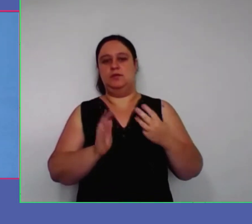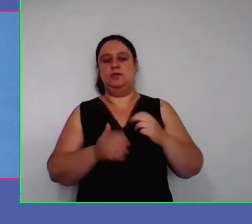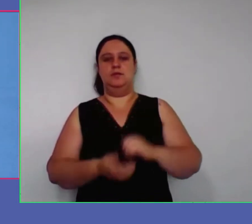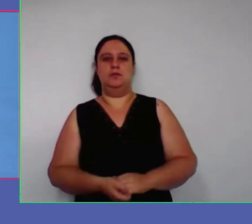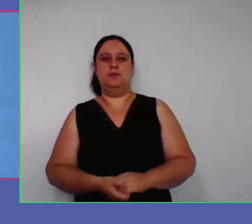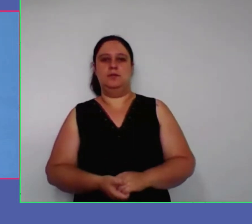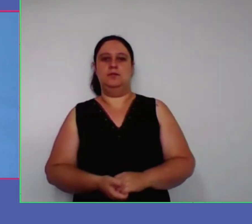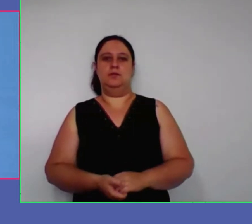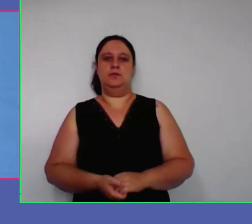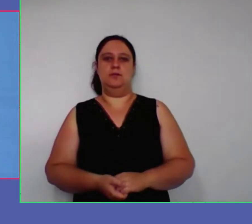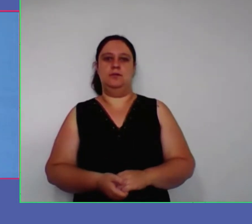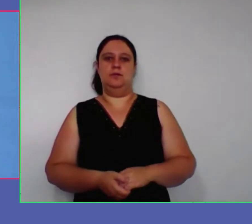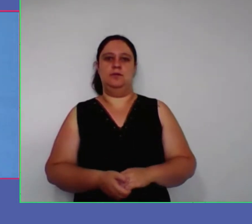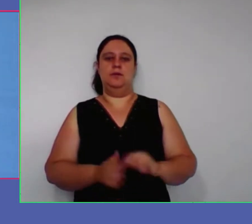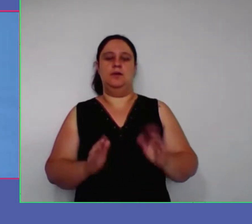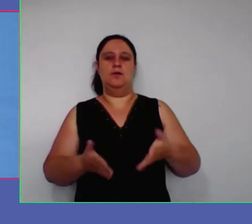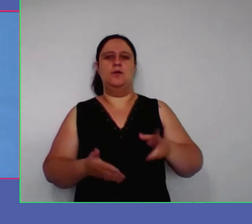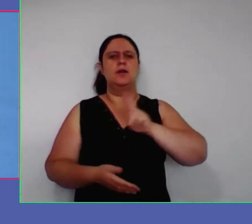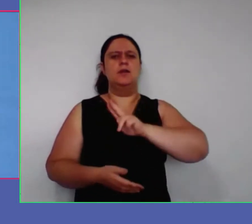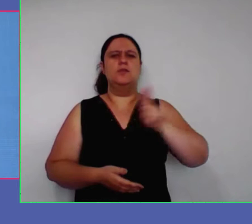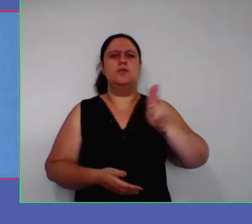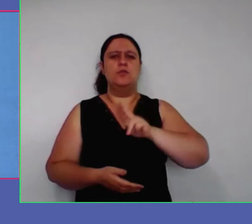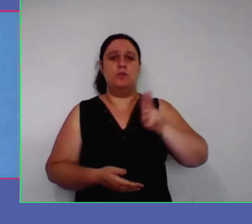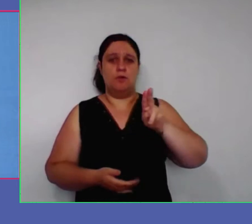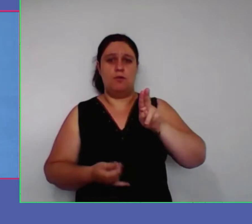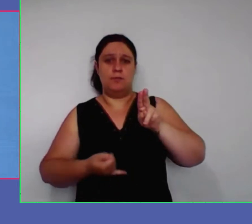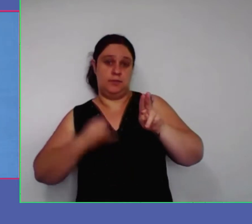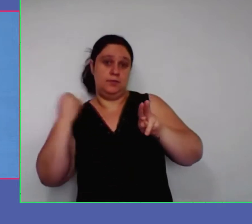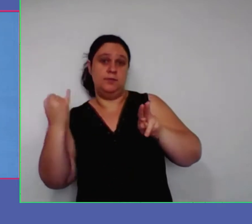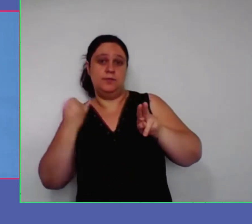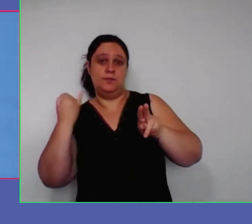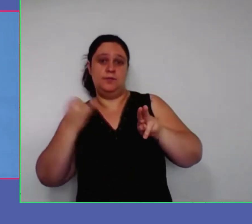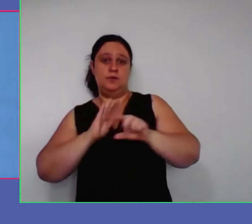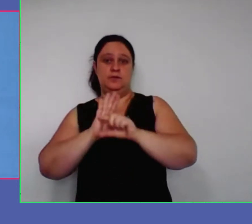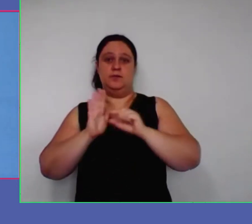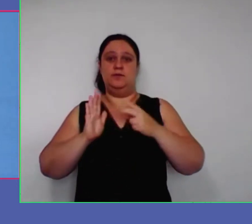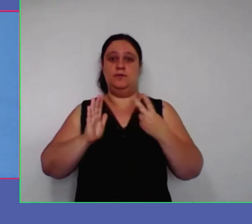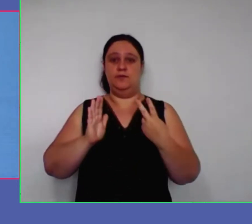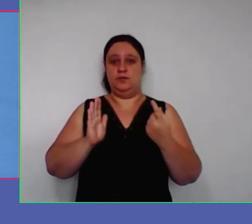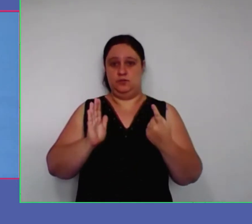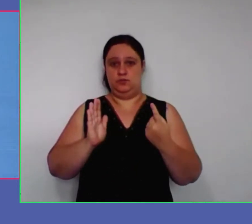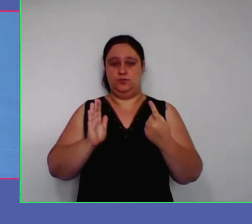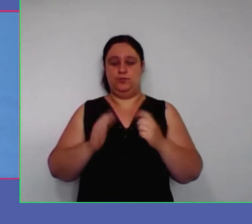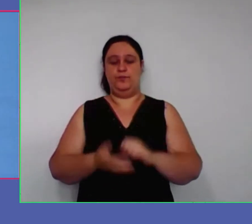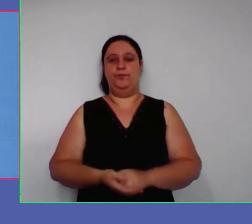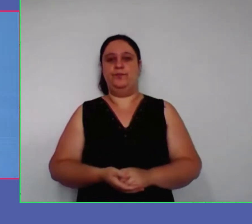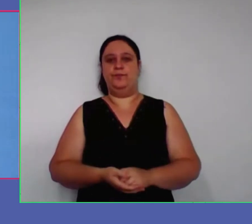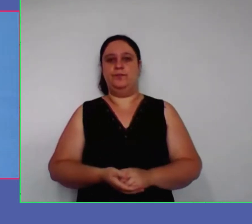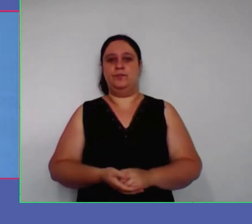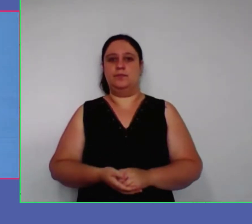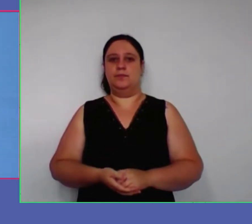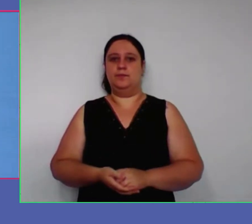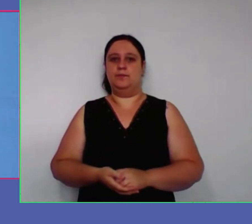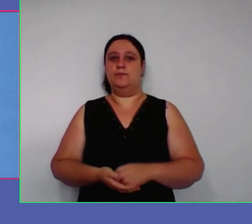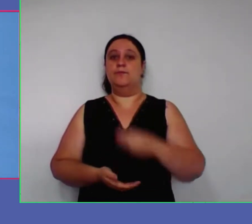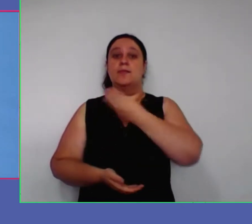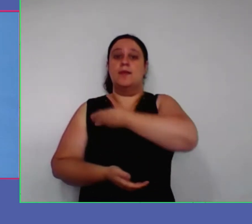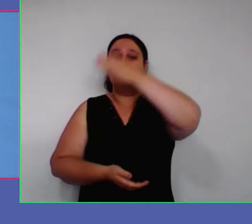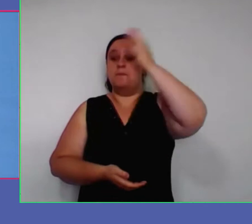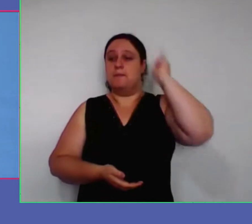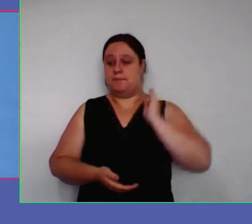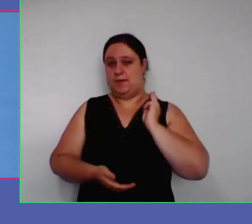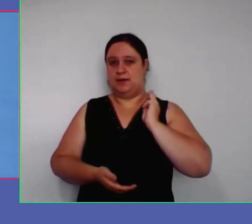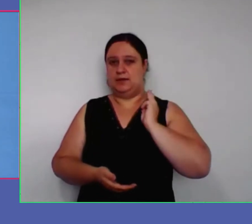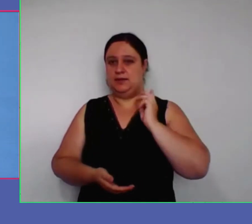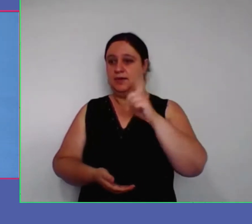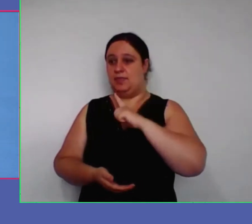seu nome diz muita coisa. Versículo 21. Ele dará à luz um filho, ela dará à luz um filho,